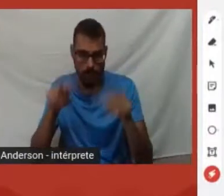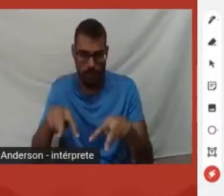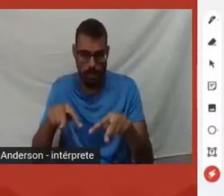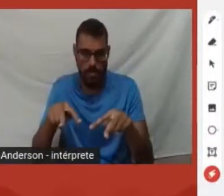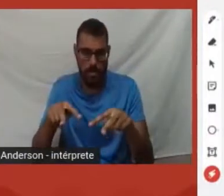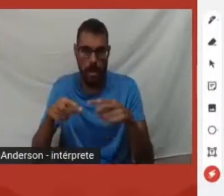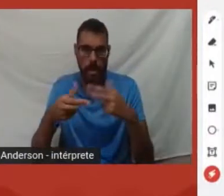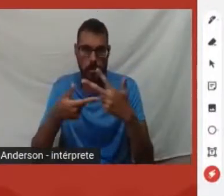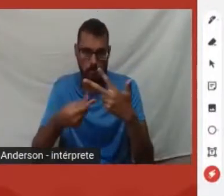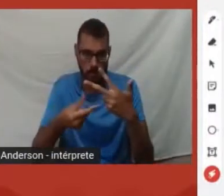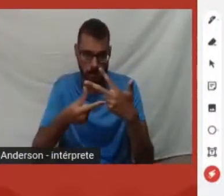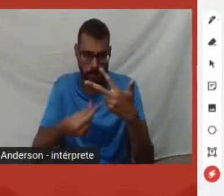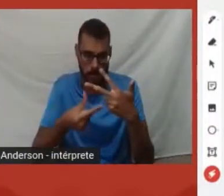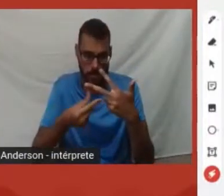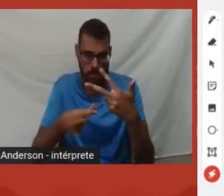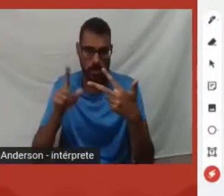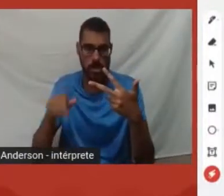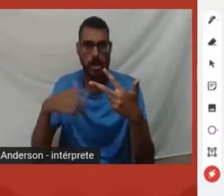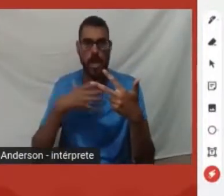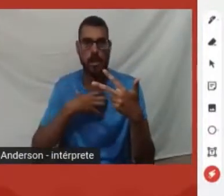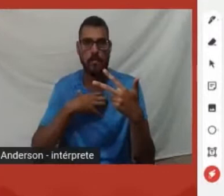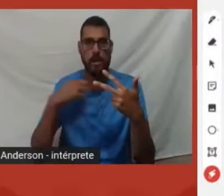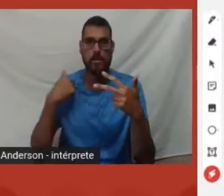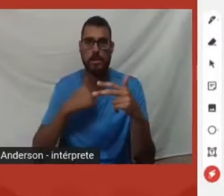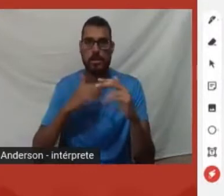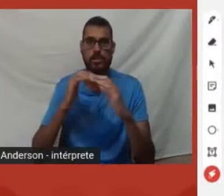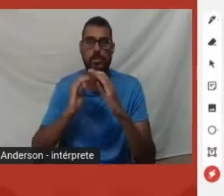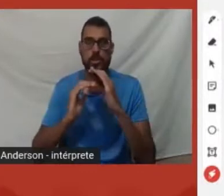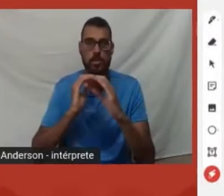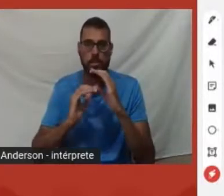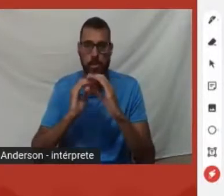é a forma que a gente vai se comunicar, né?